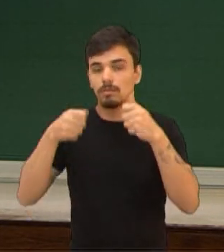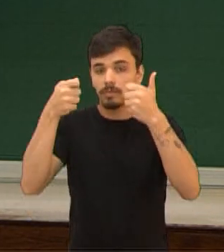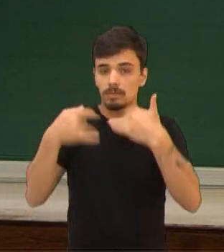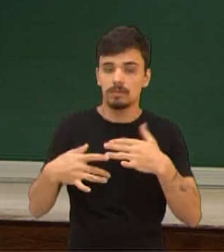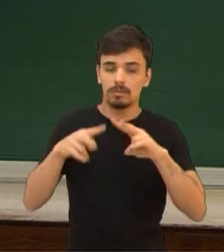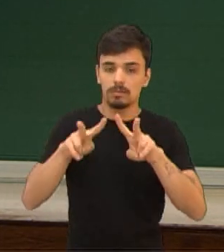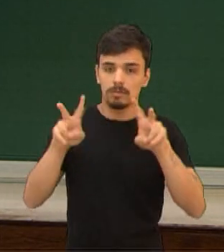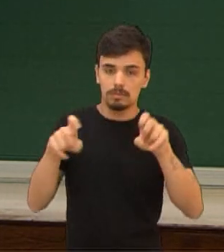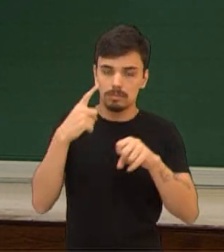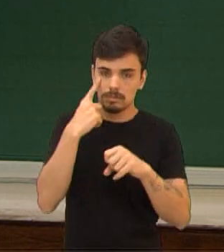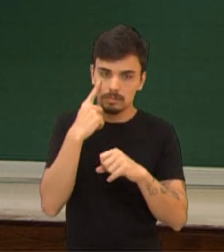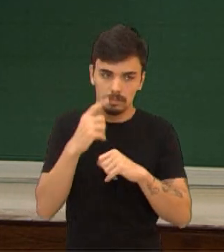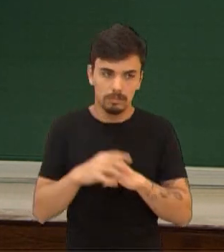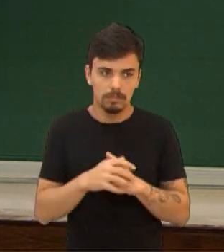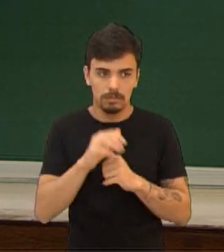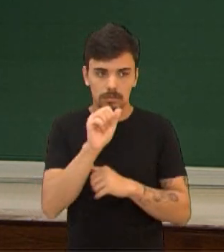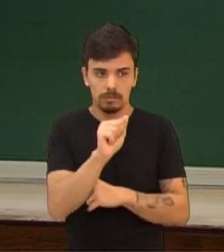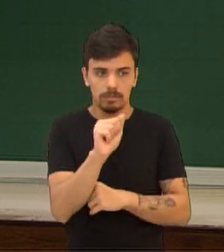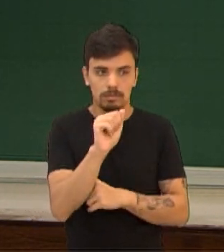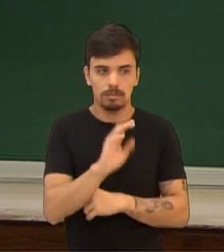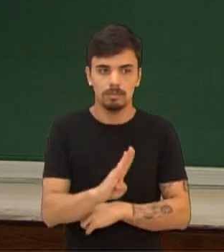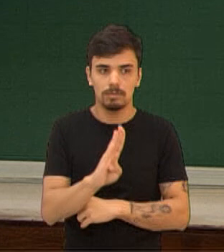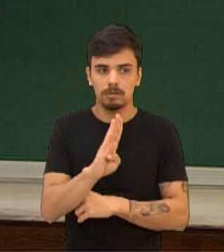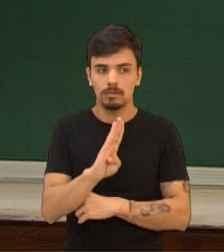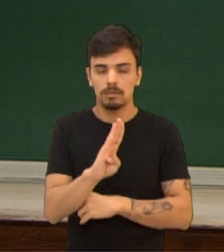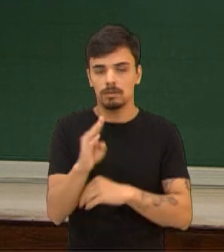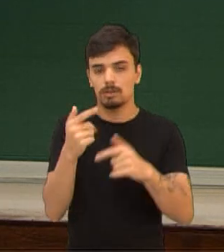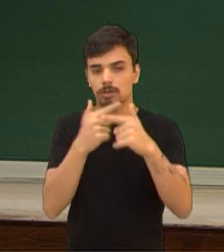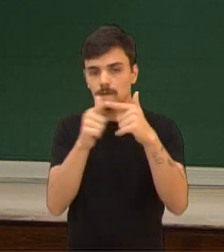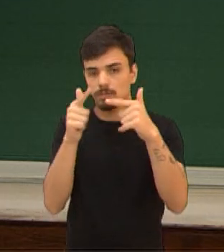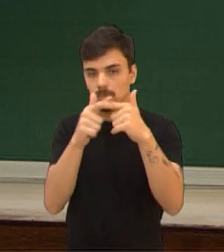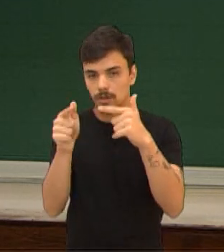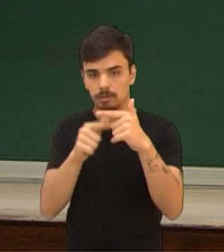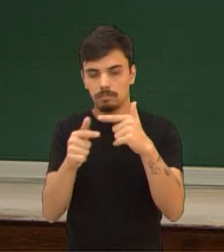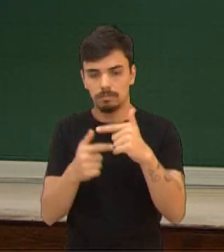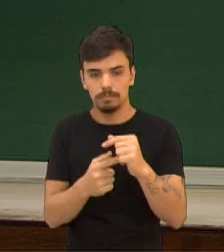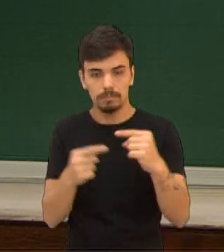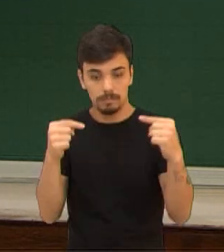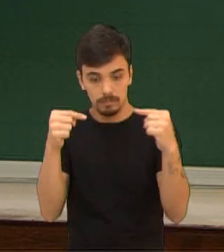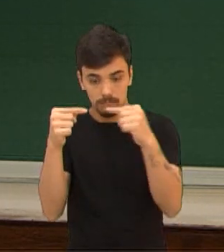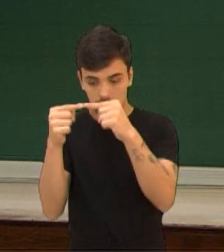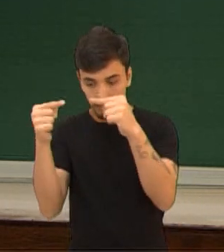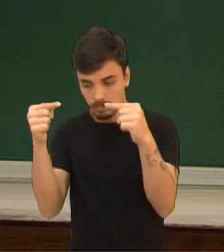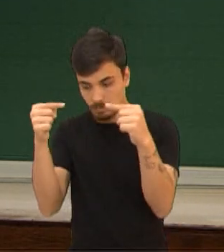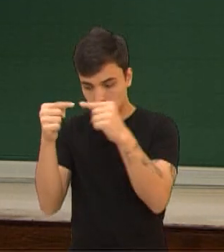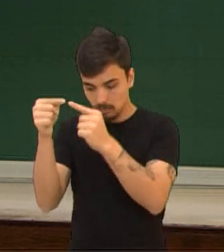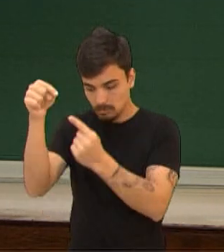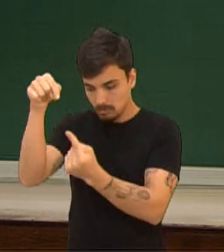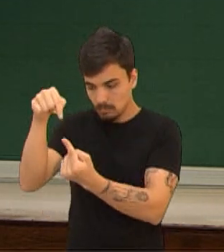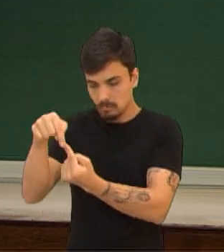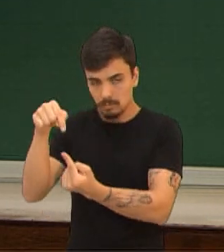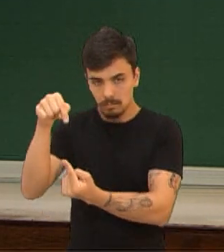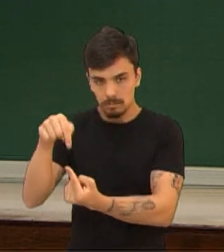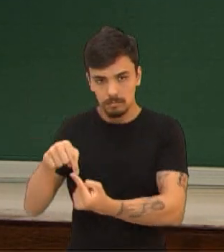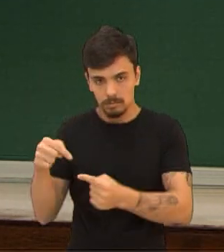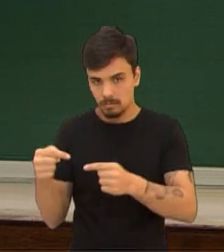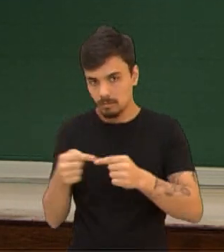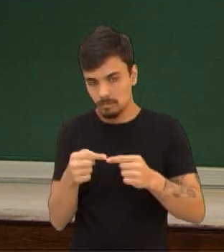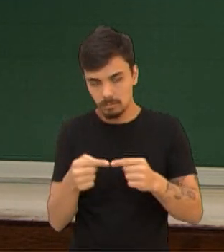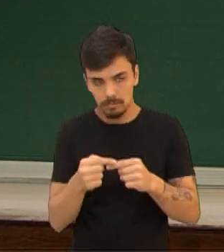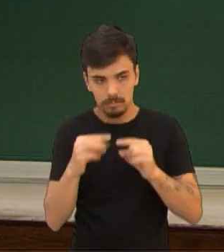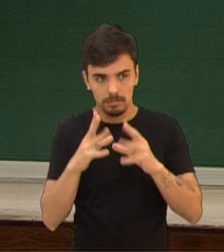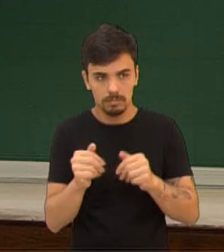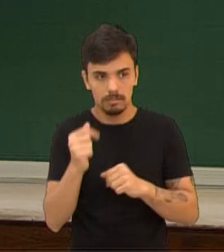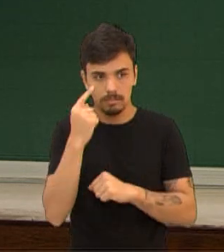essa tensão, o par AD, se divide para cada par em cada capacitor. Então, eu vou ter a tensão